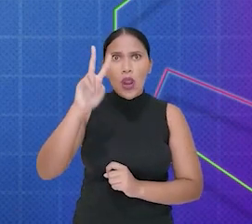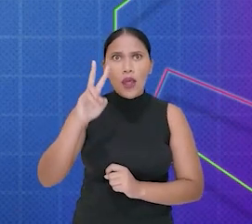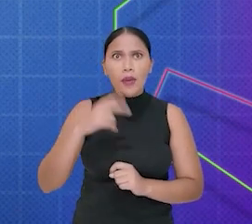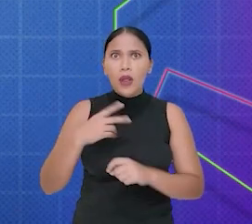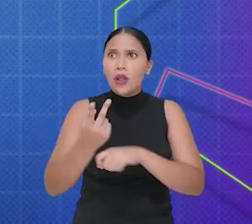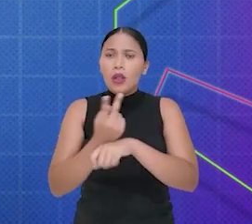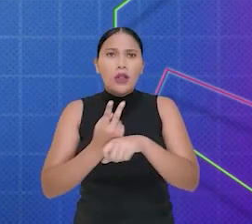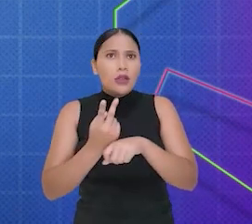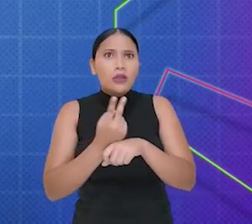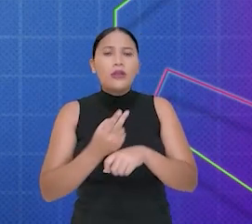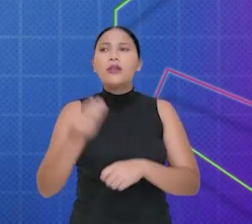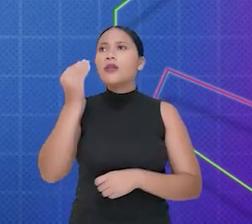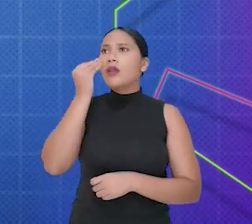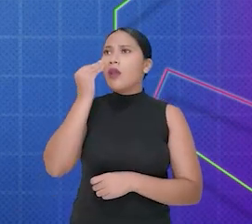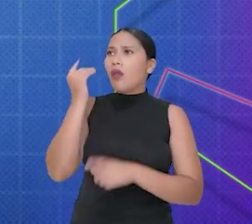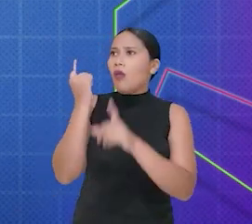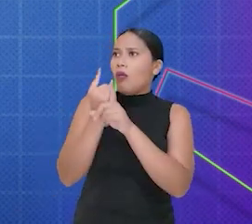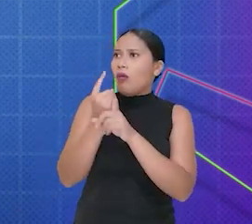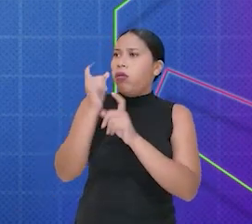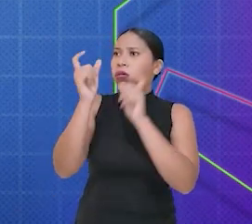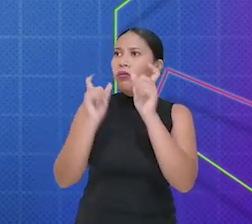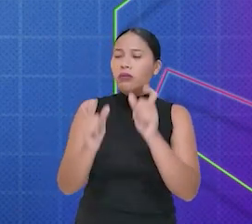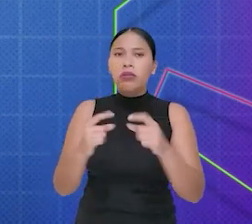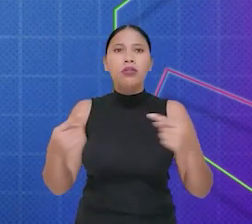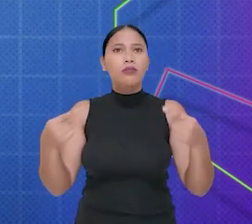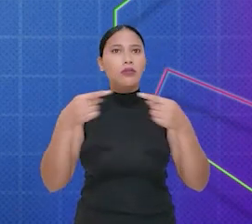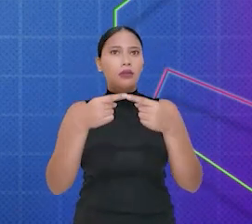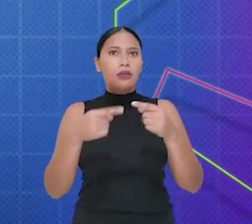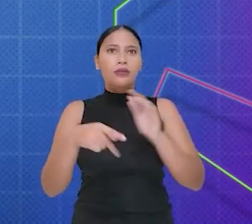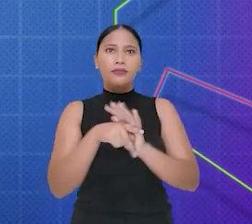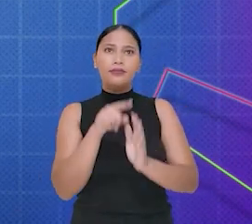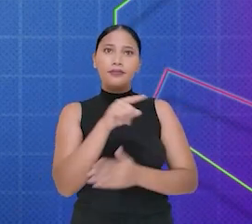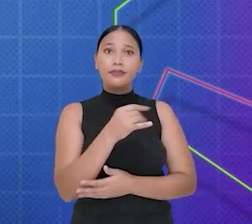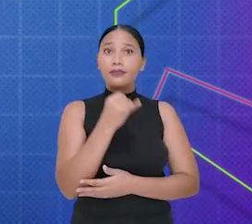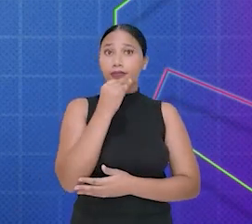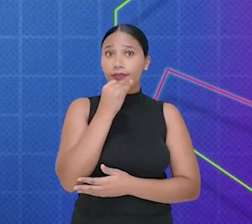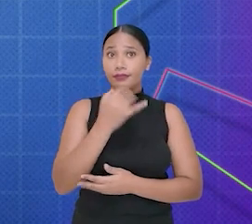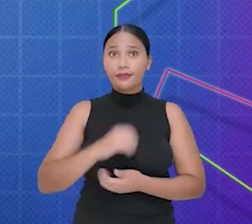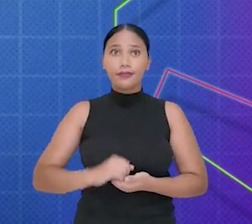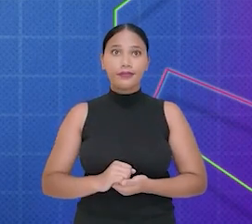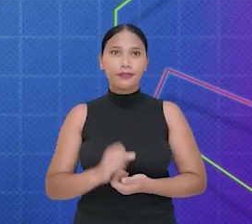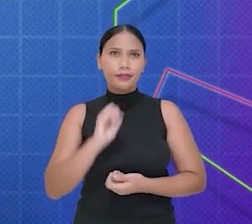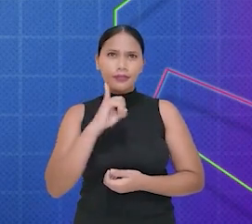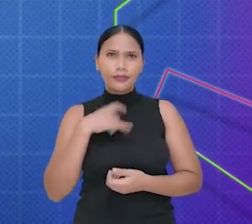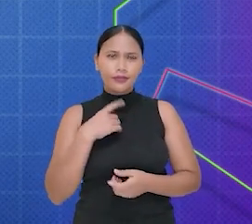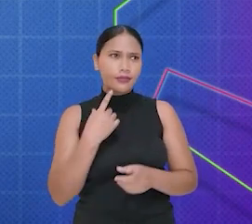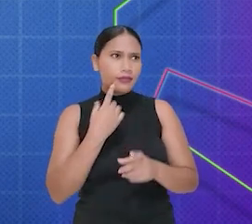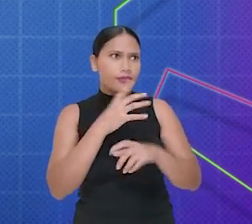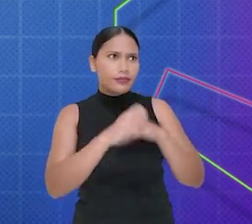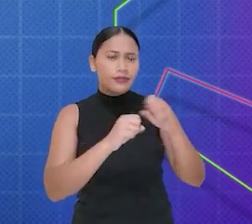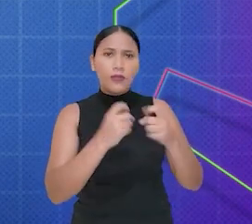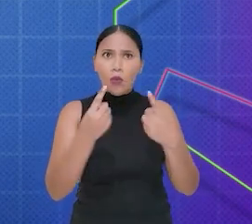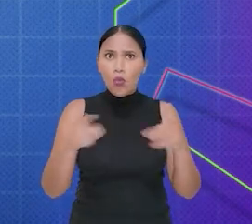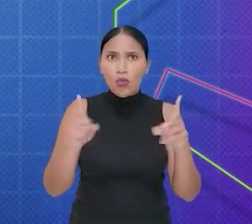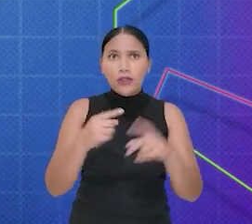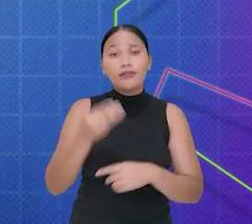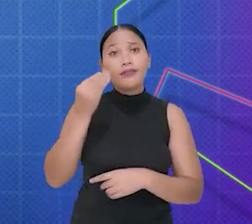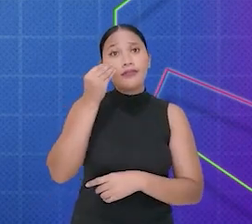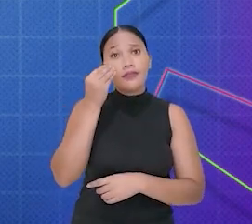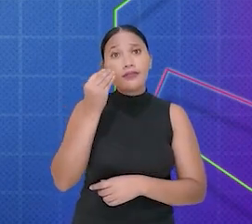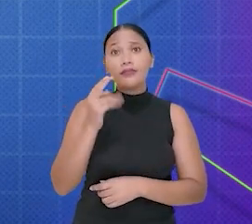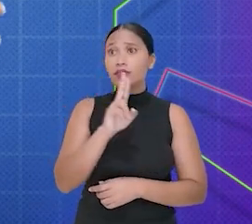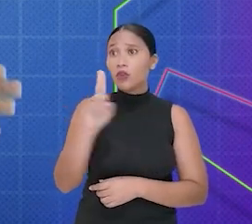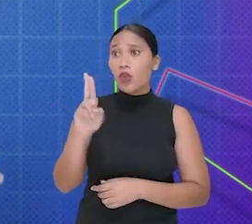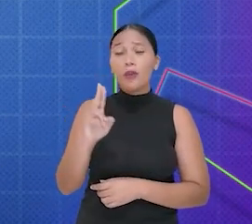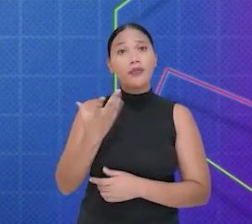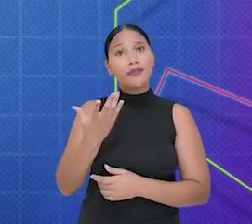não lembrar o nome do arquivo que está procurando, tente usar palavras-chave associadas ao arquivo. Por exemplo, se você está procurando um arquivo de música,